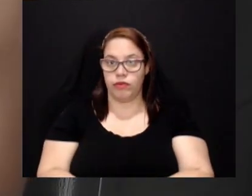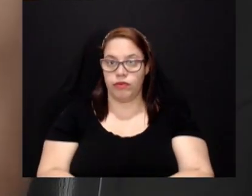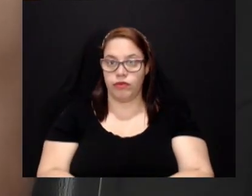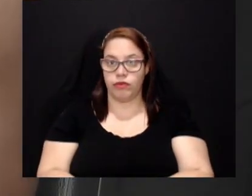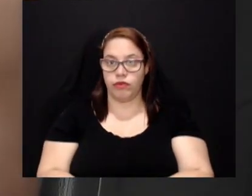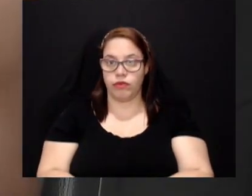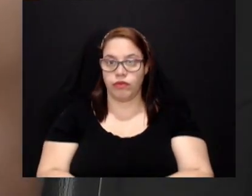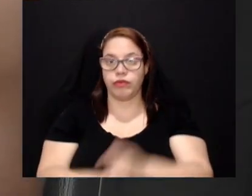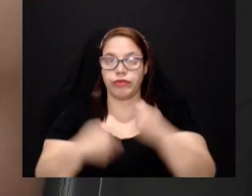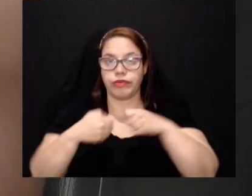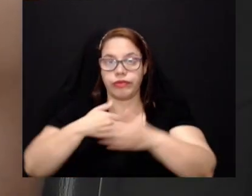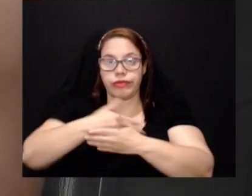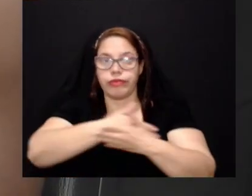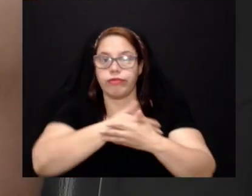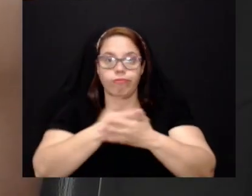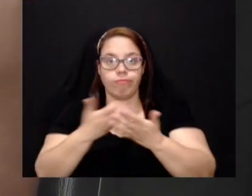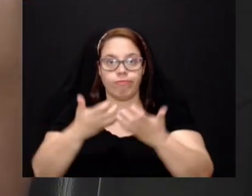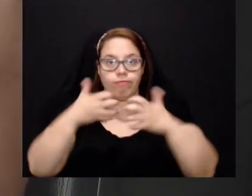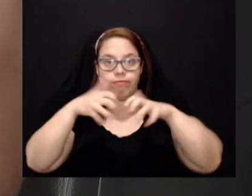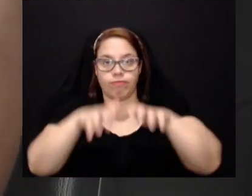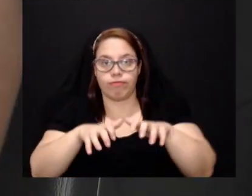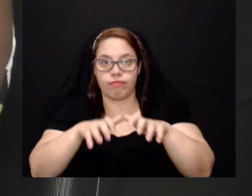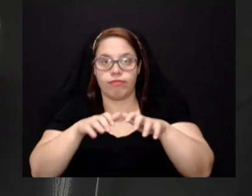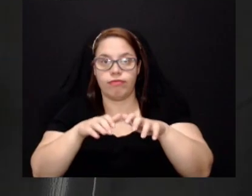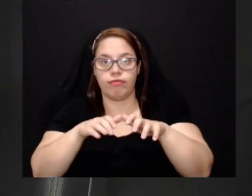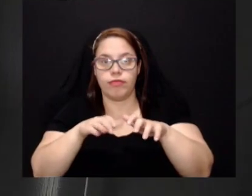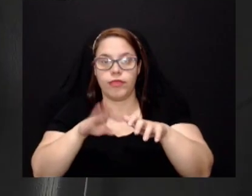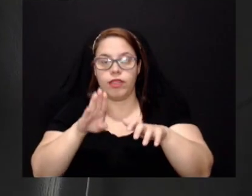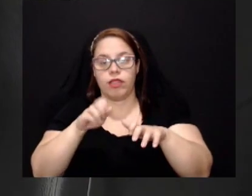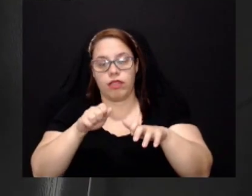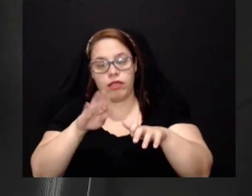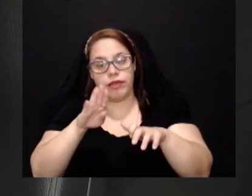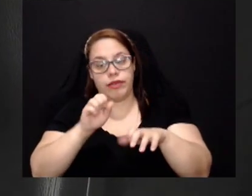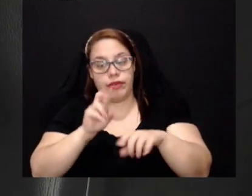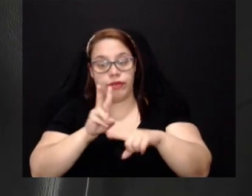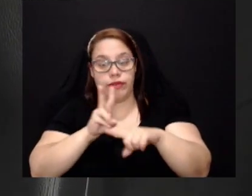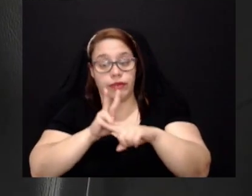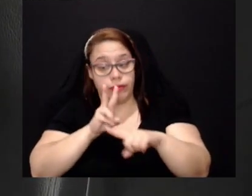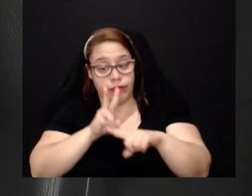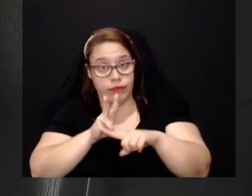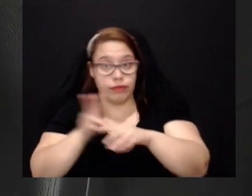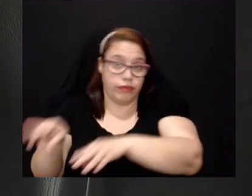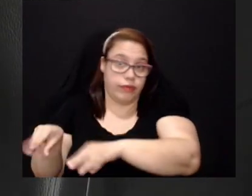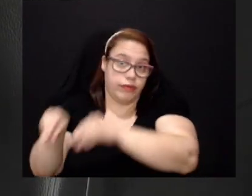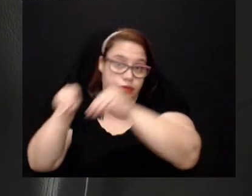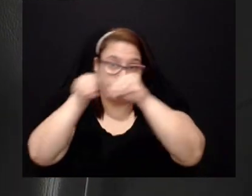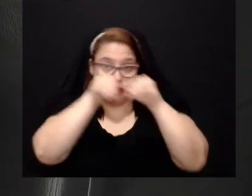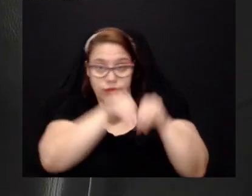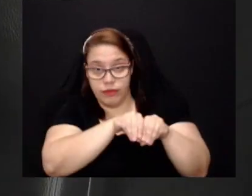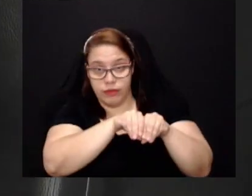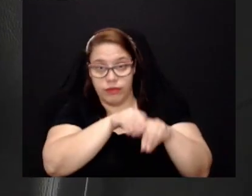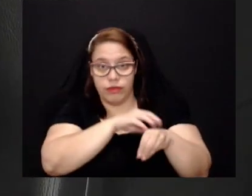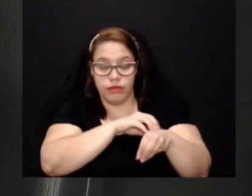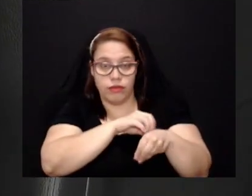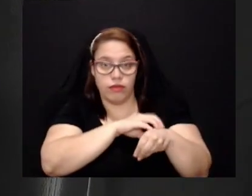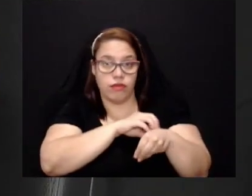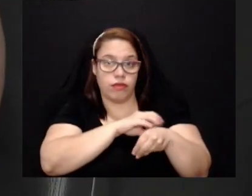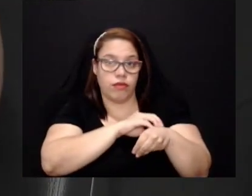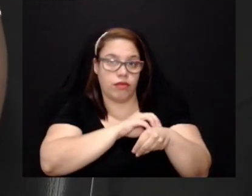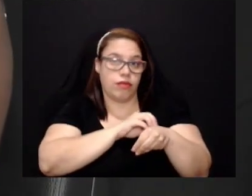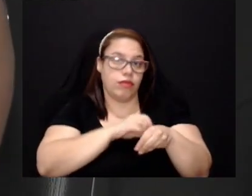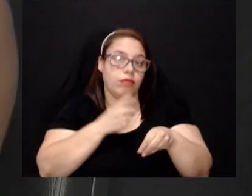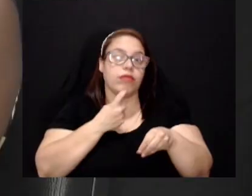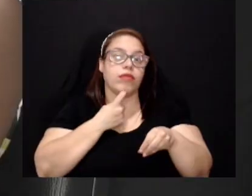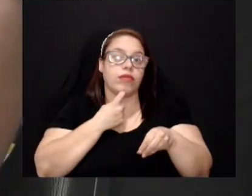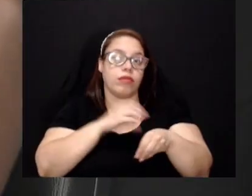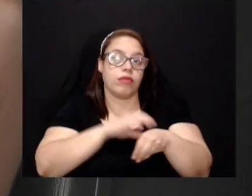e ela não queria deixar com uma babá. Então, o que ela faz? Me traz para Campinas, para